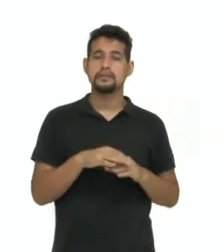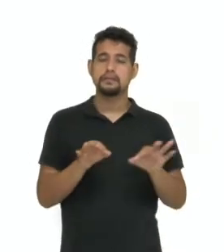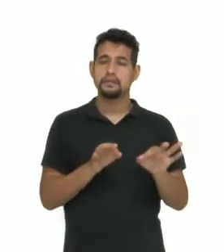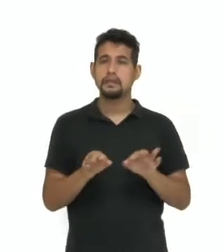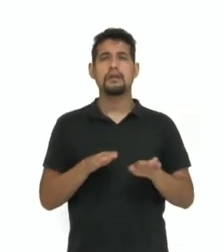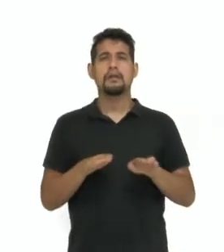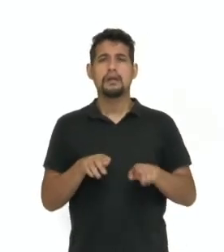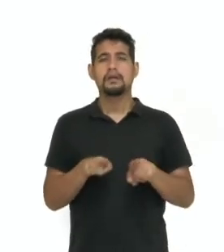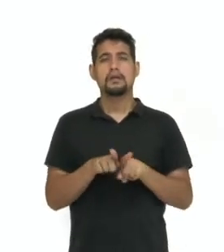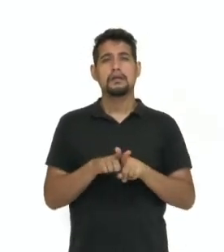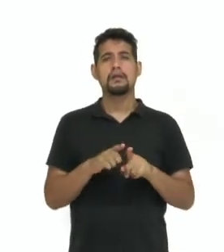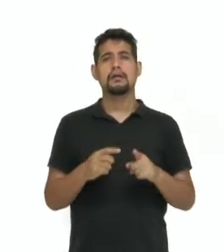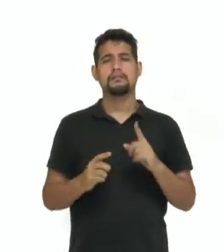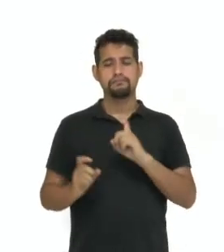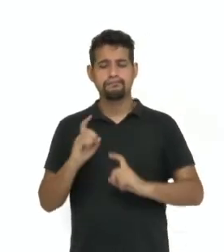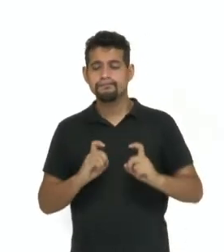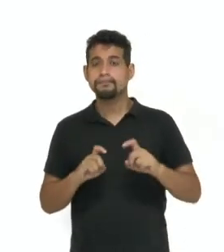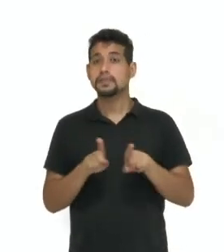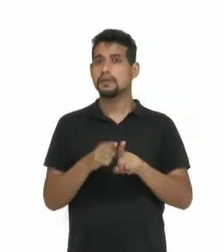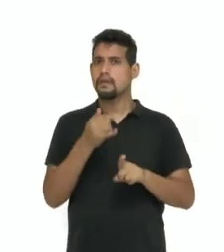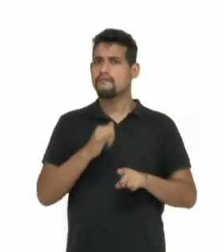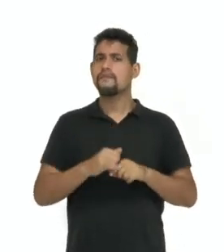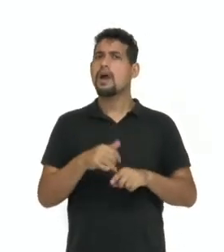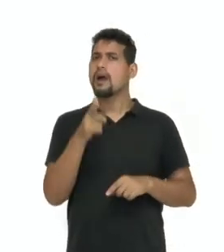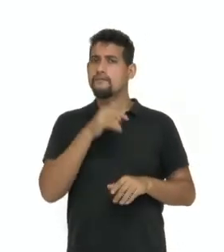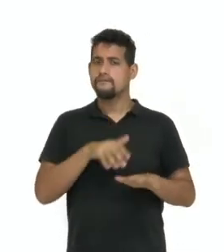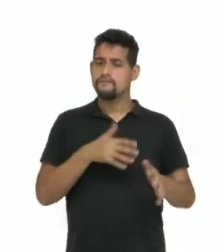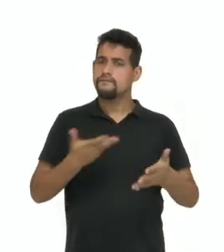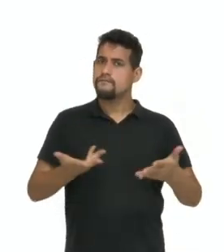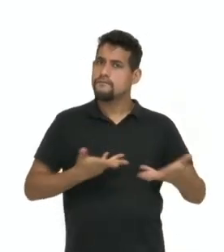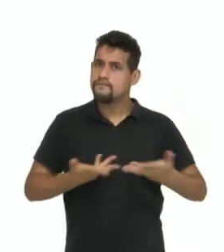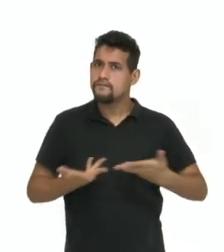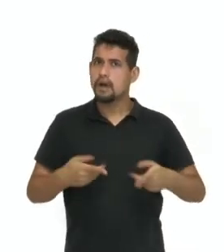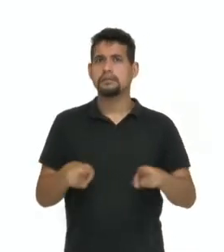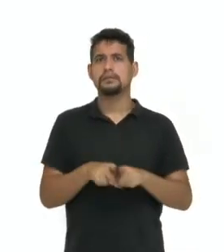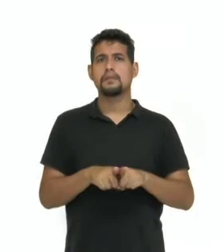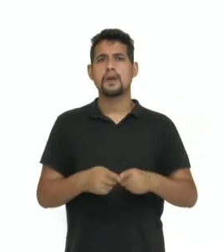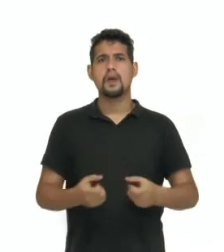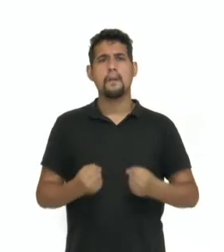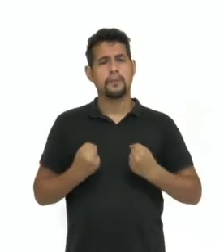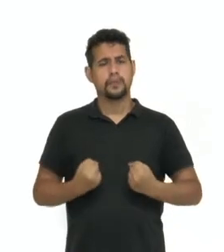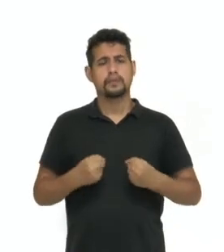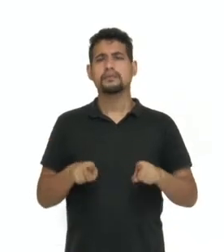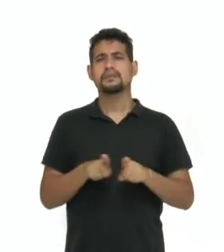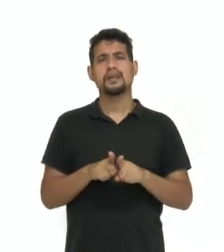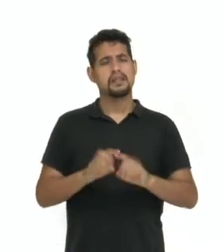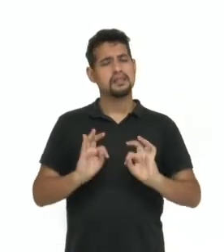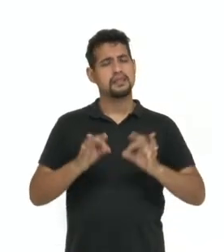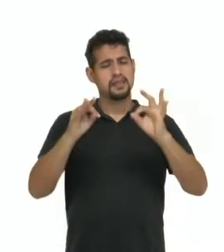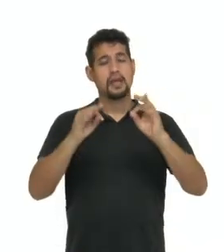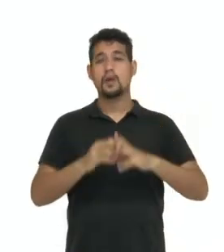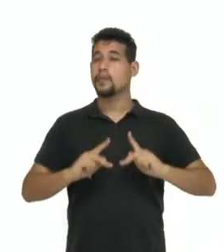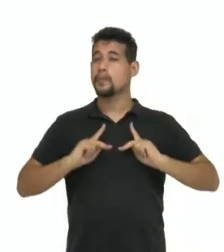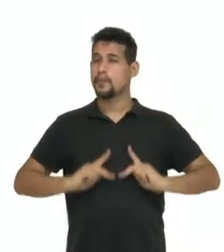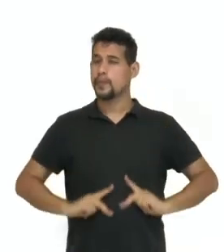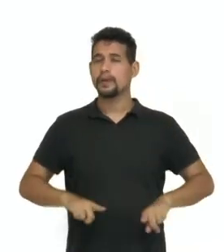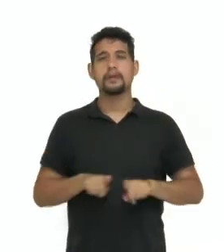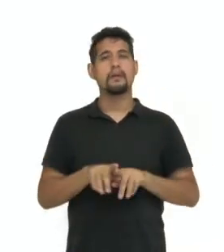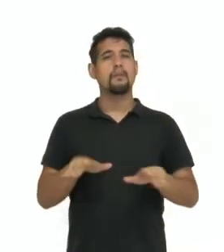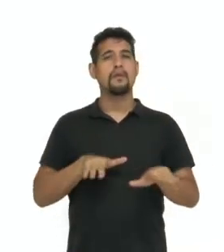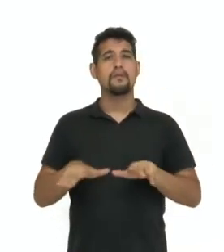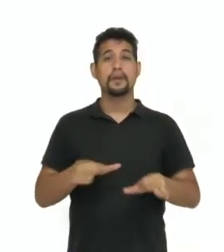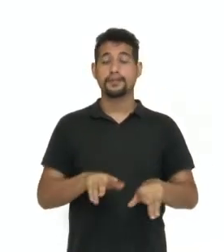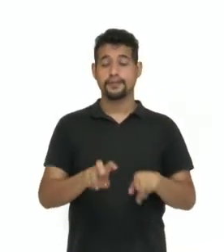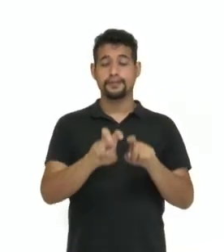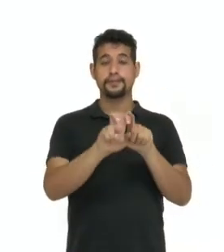ritmo, expressão de energia, velocidade, potência, técnicas, postura e movimentos. Os